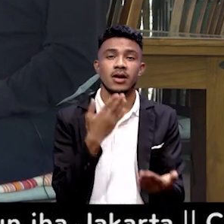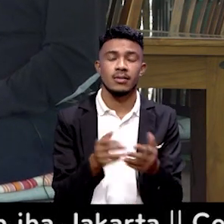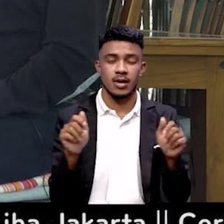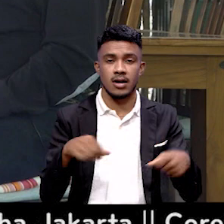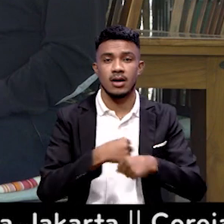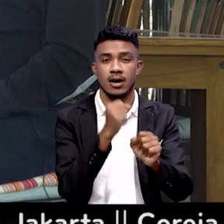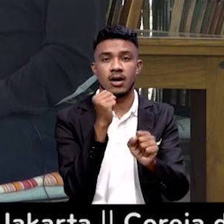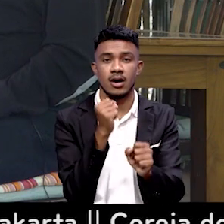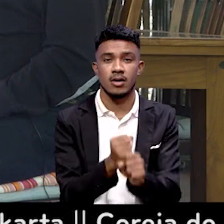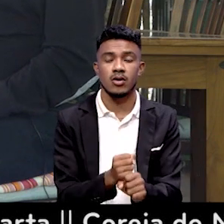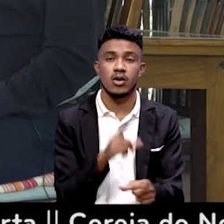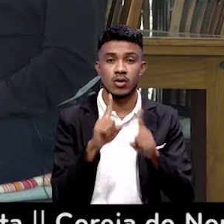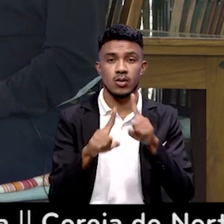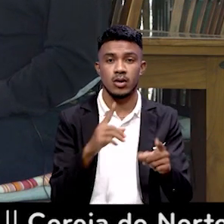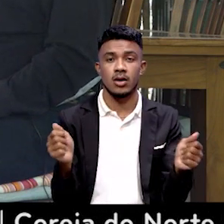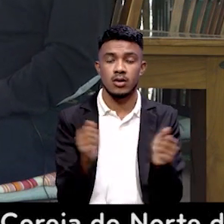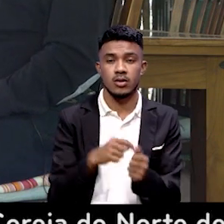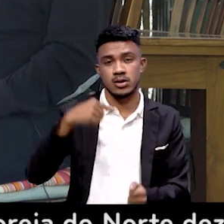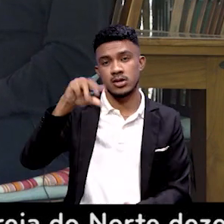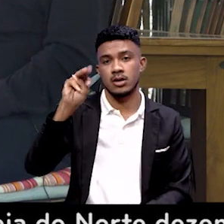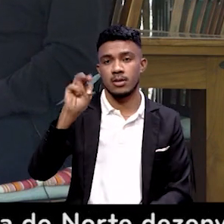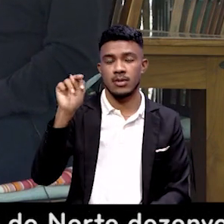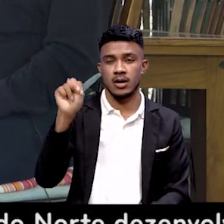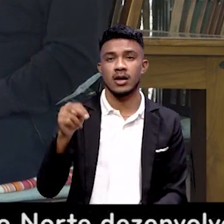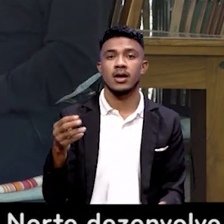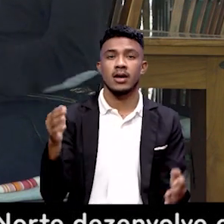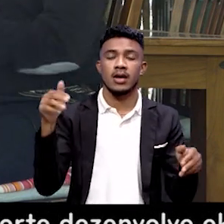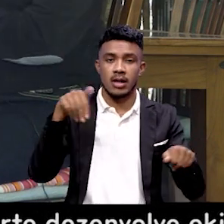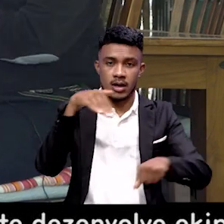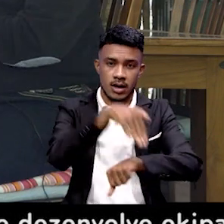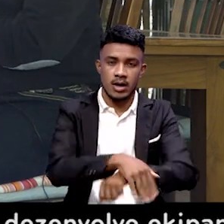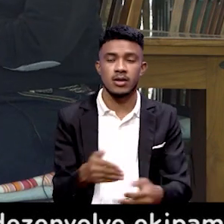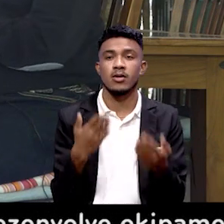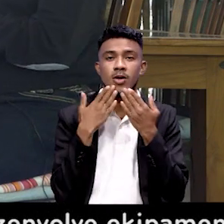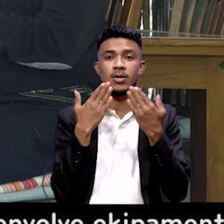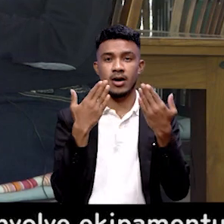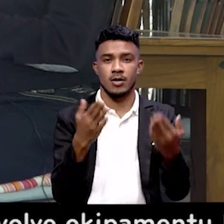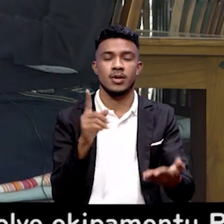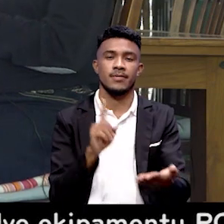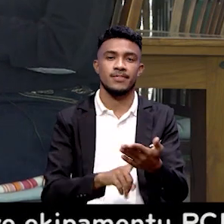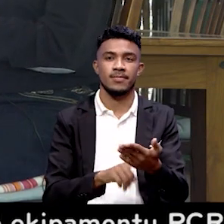conversa com a GMN em Calan. Obrigado pela disponibilidade.